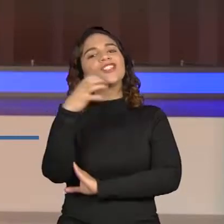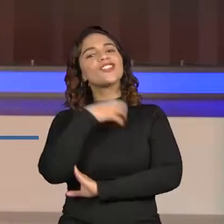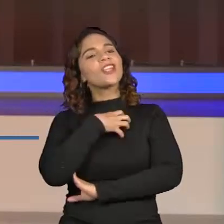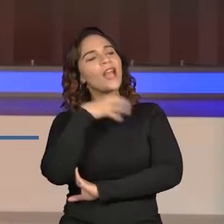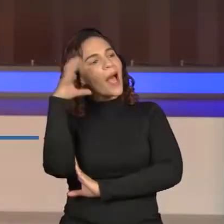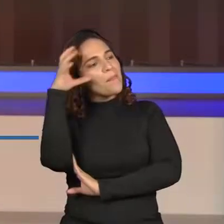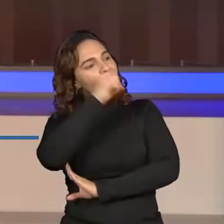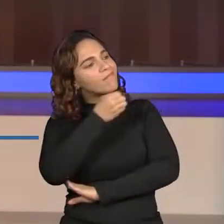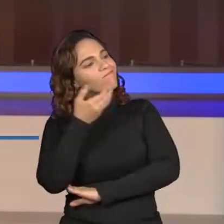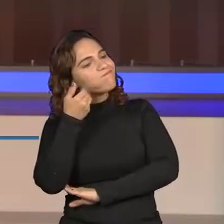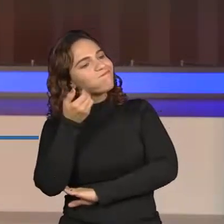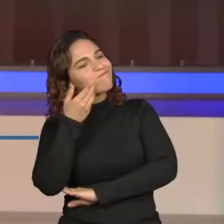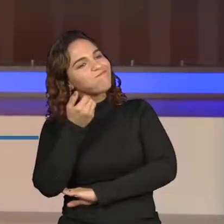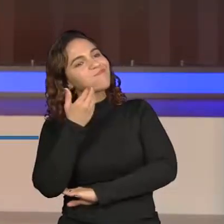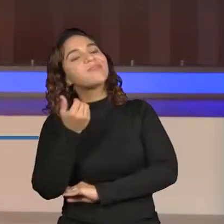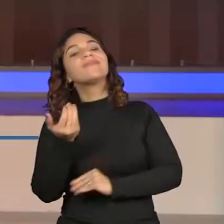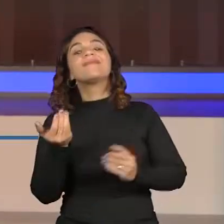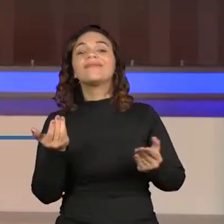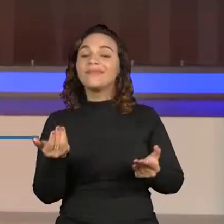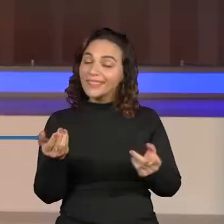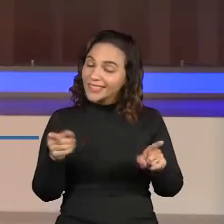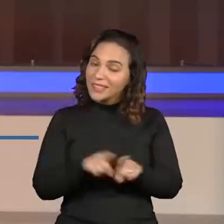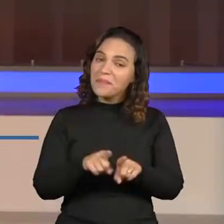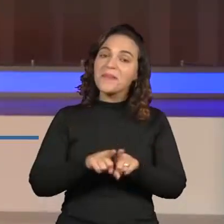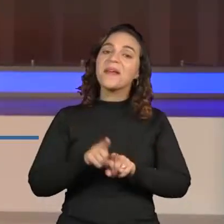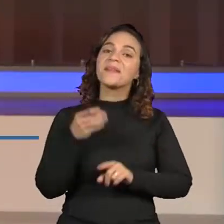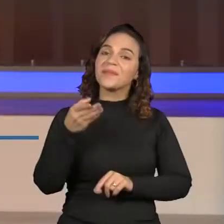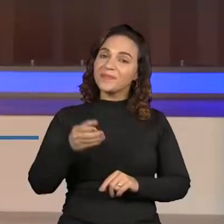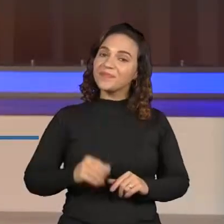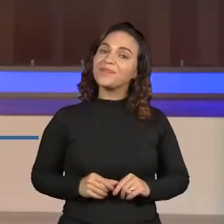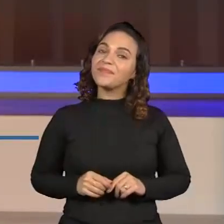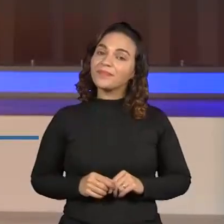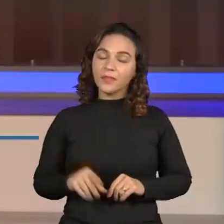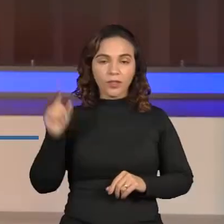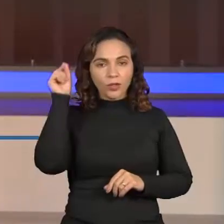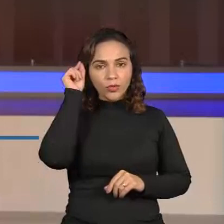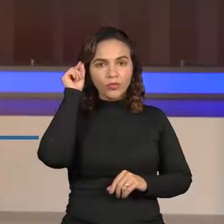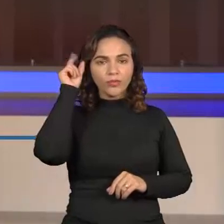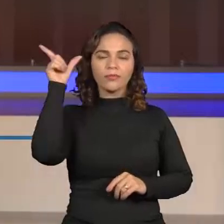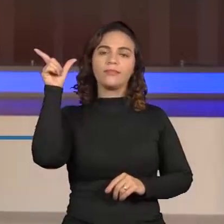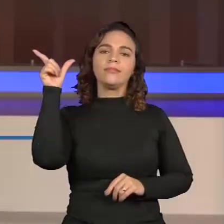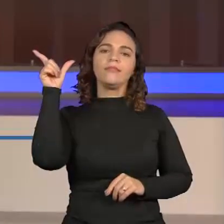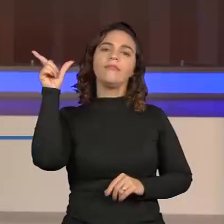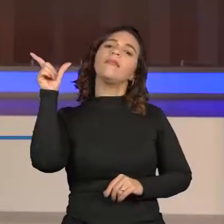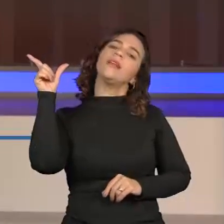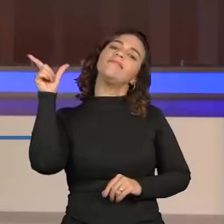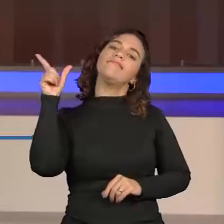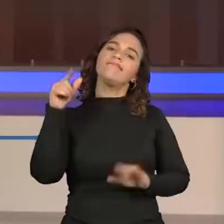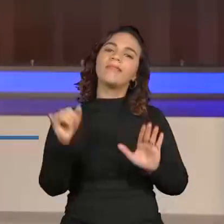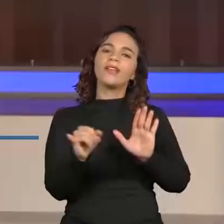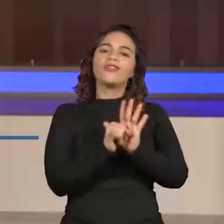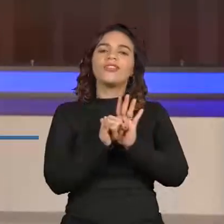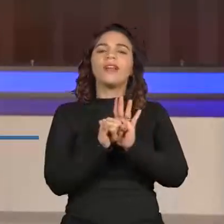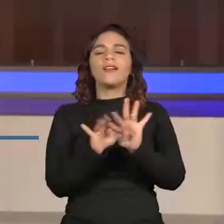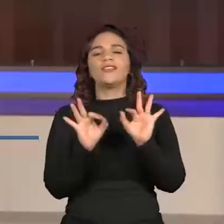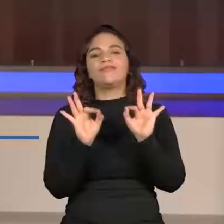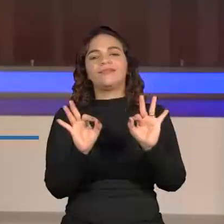aprenderam. Isso também é recriar a cultura. E isso faz com que nós tenhamos a nossa identidade